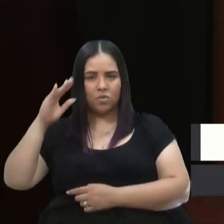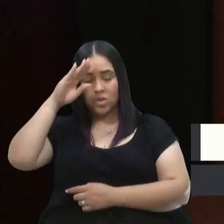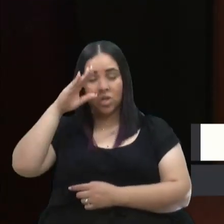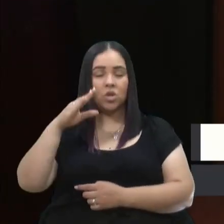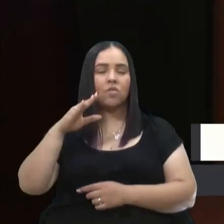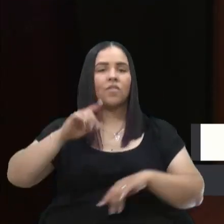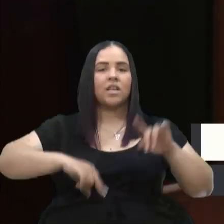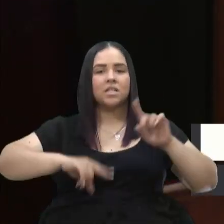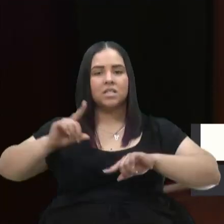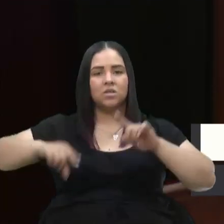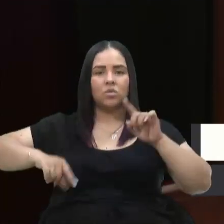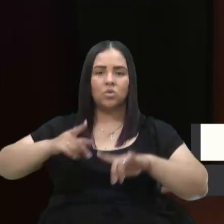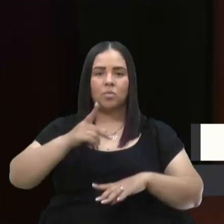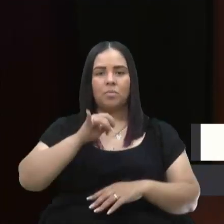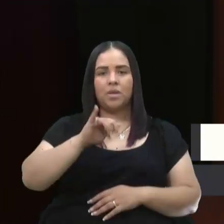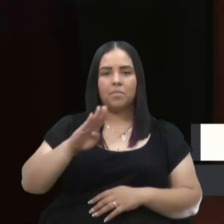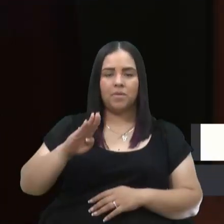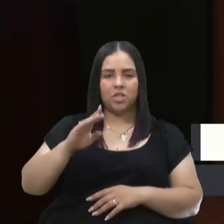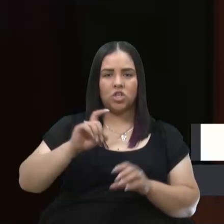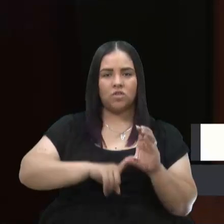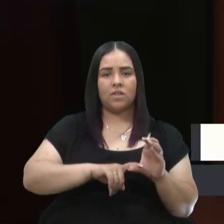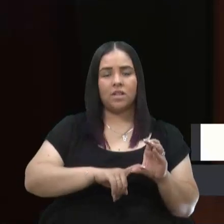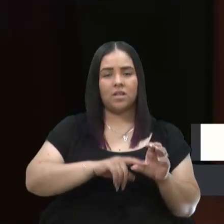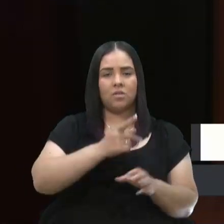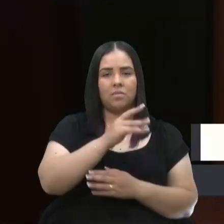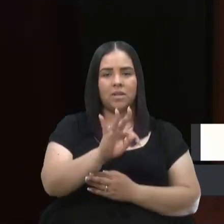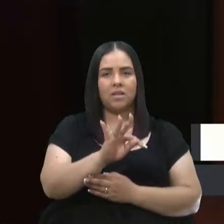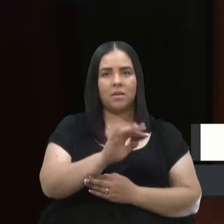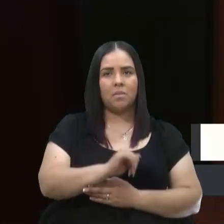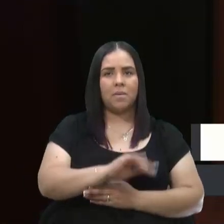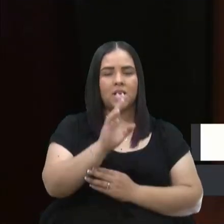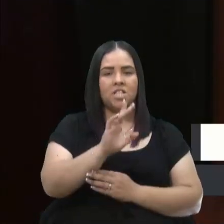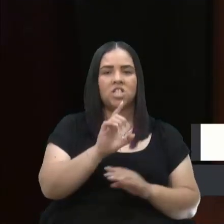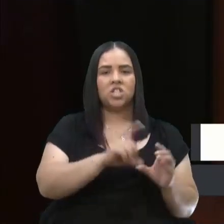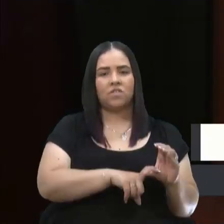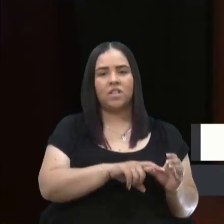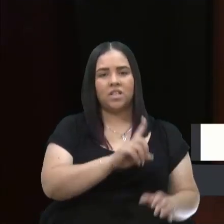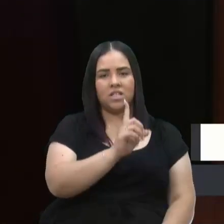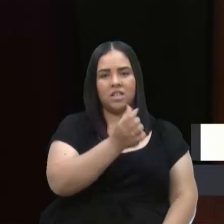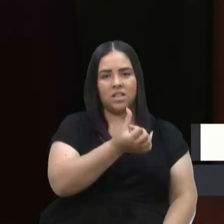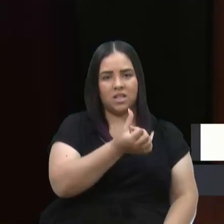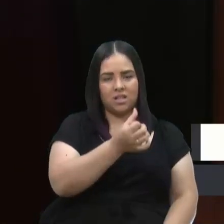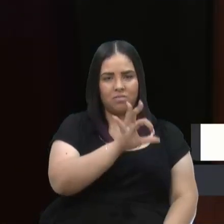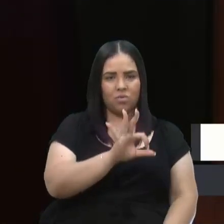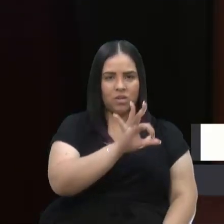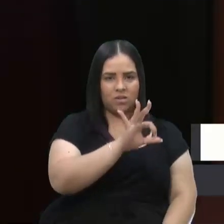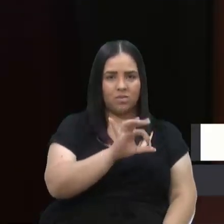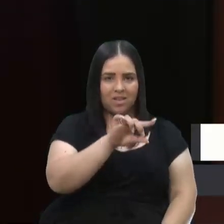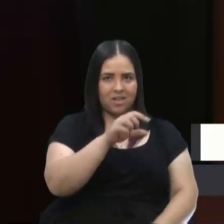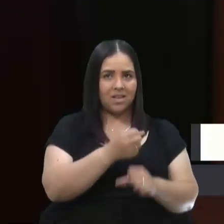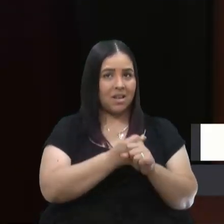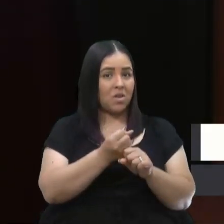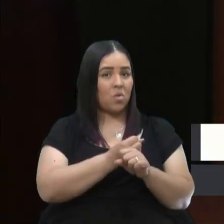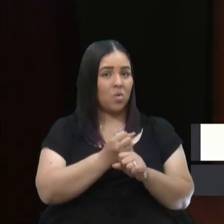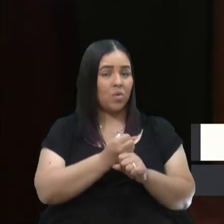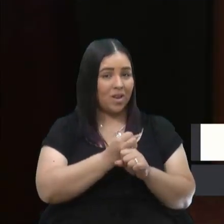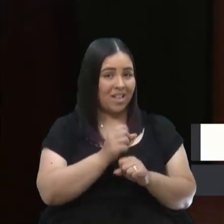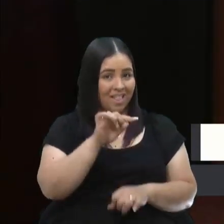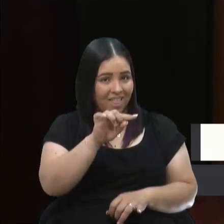geral do PIB. O petismo aumentou a nossa dívida em 16% naquele